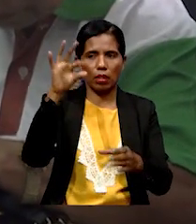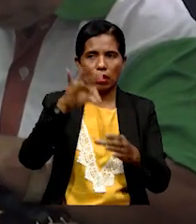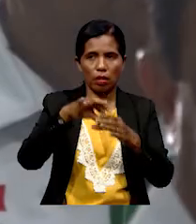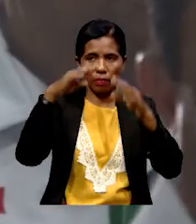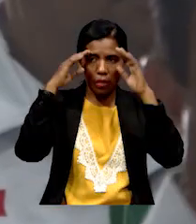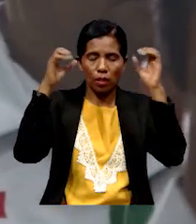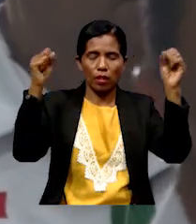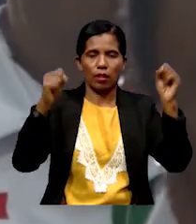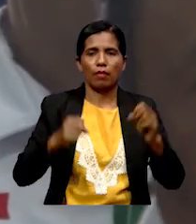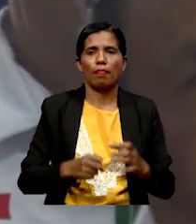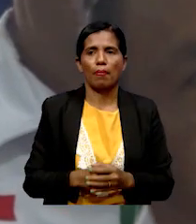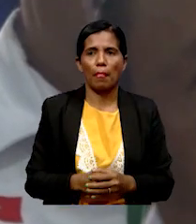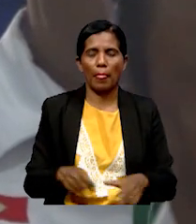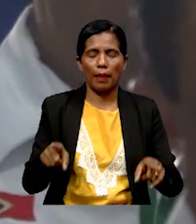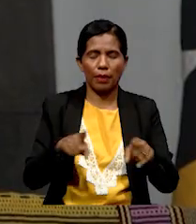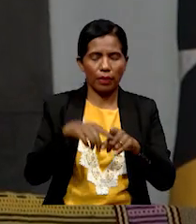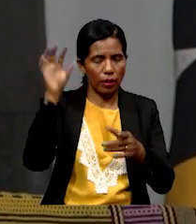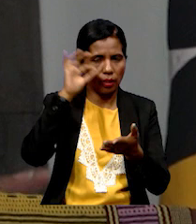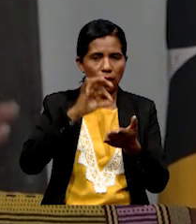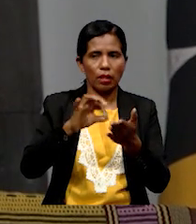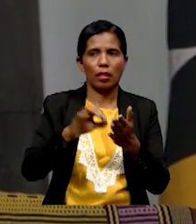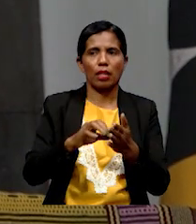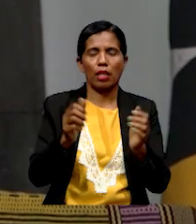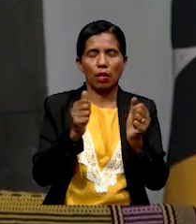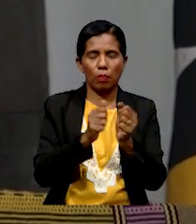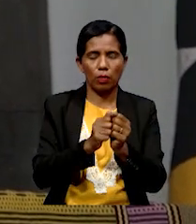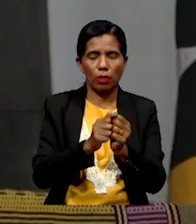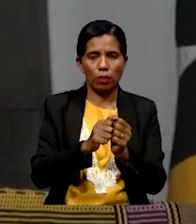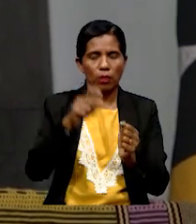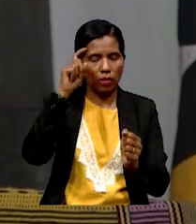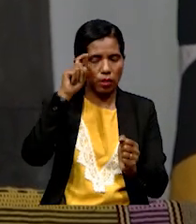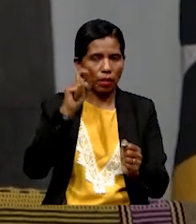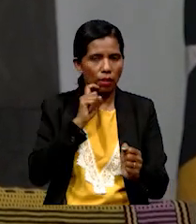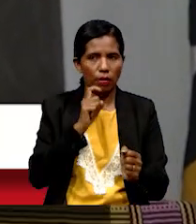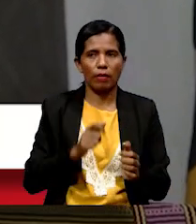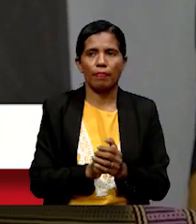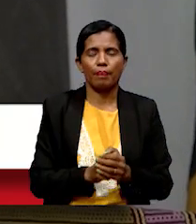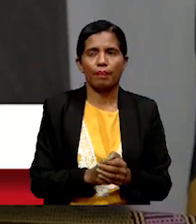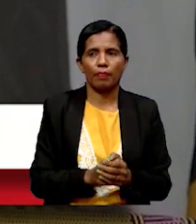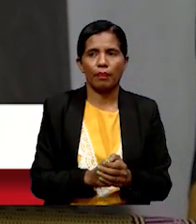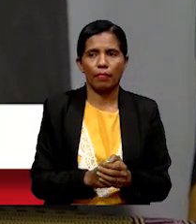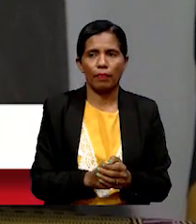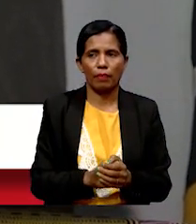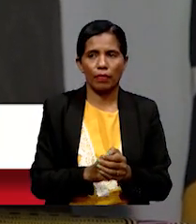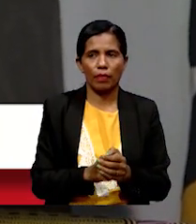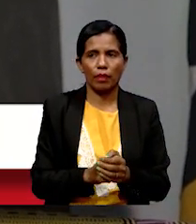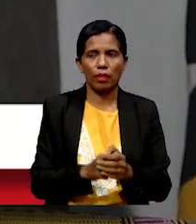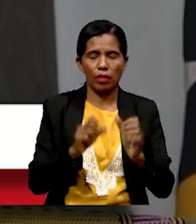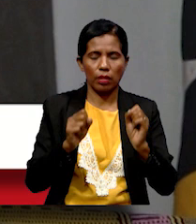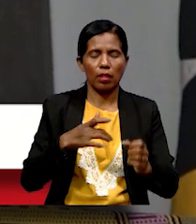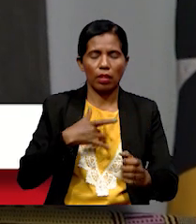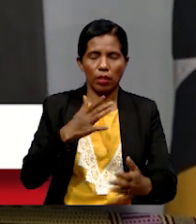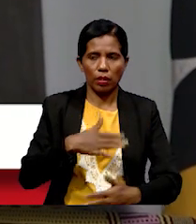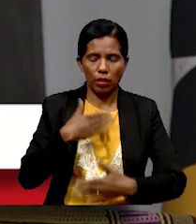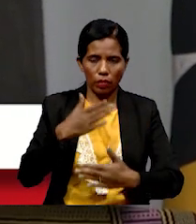primera volta. Nura sekretaris jeral amoto como amor mos merece este tebes e honra